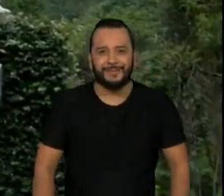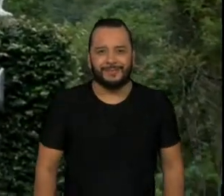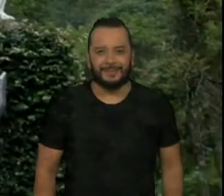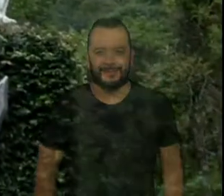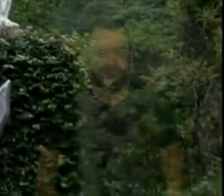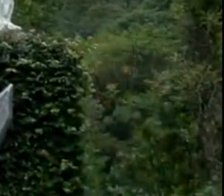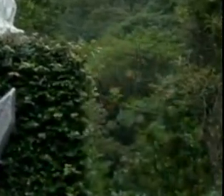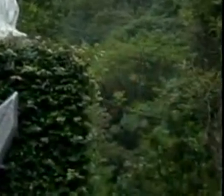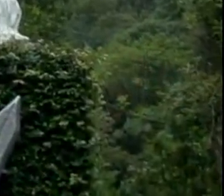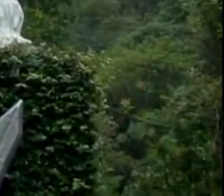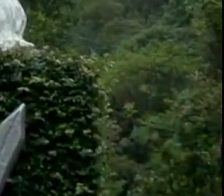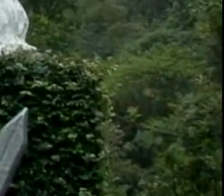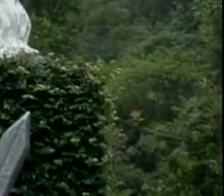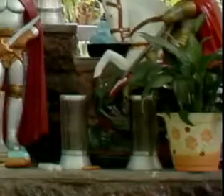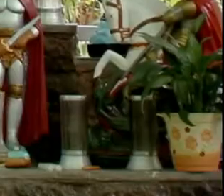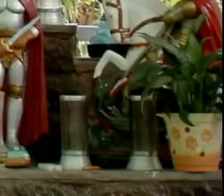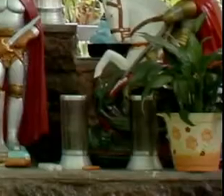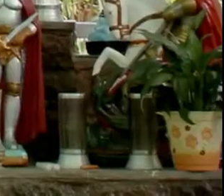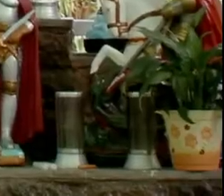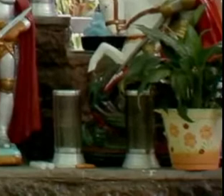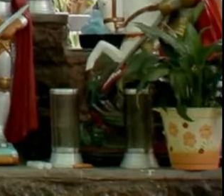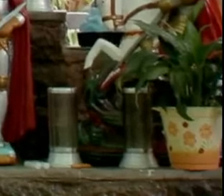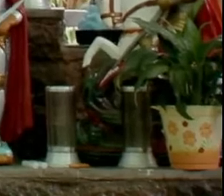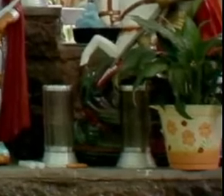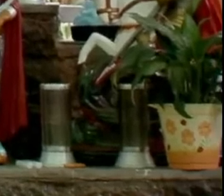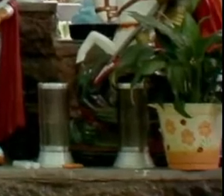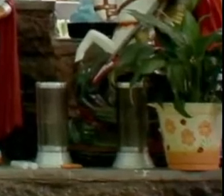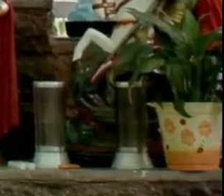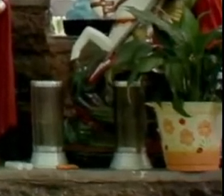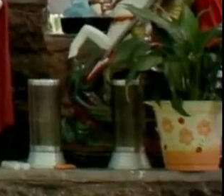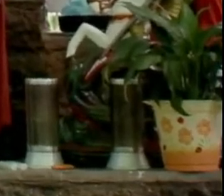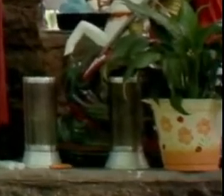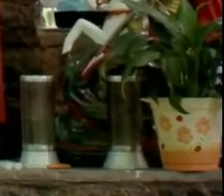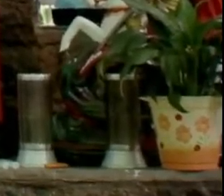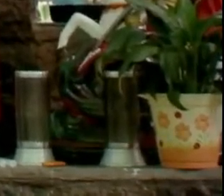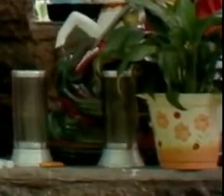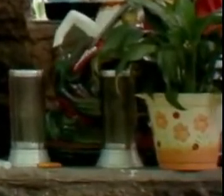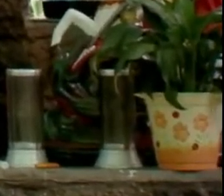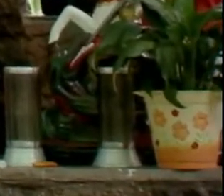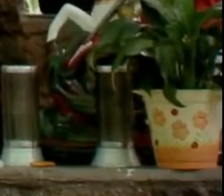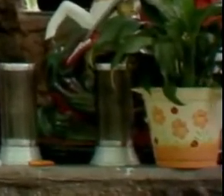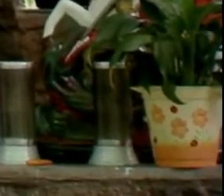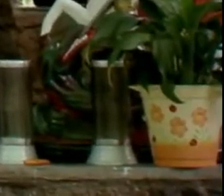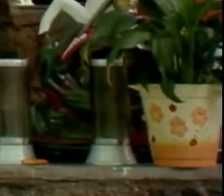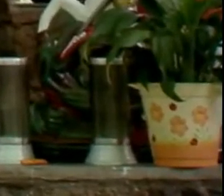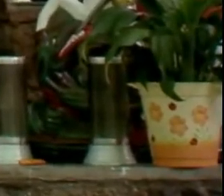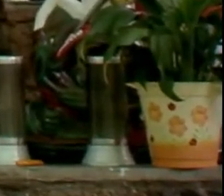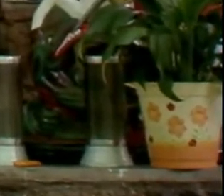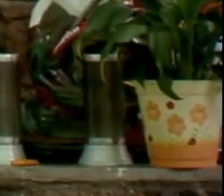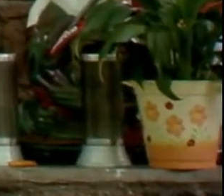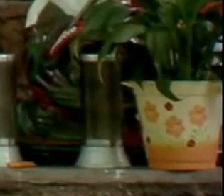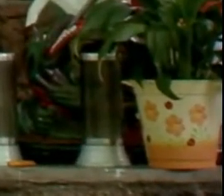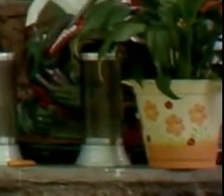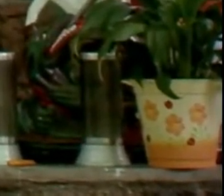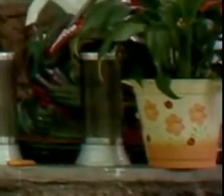quando entro em sua casa, de pé descalço e te vejo no